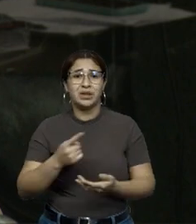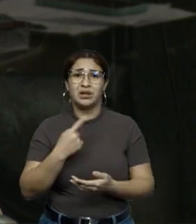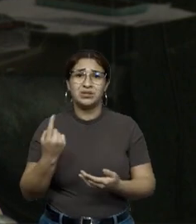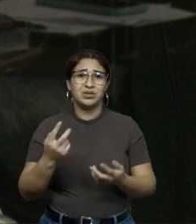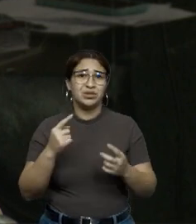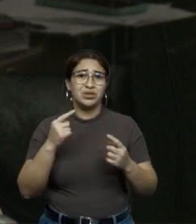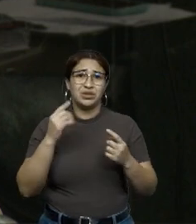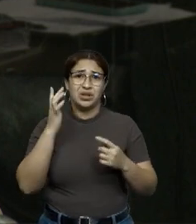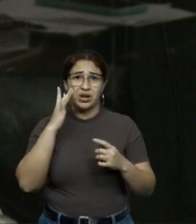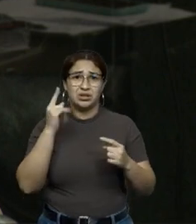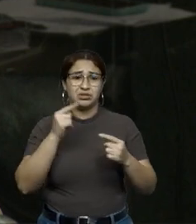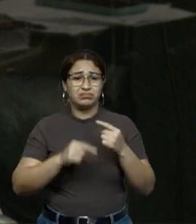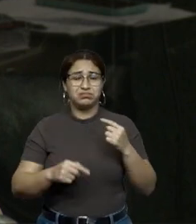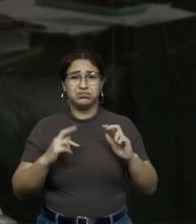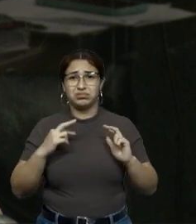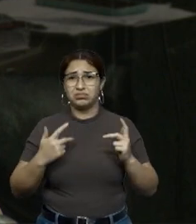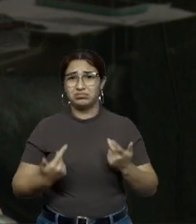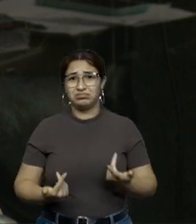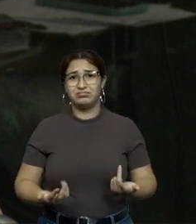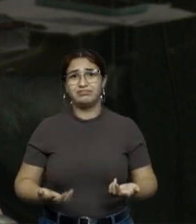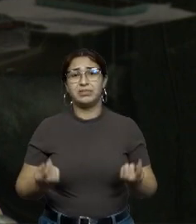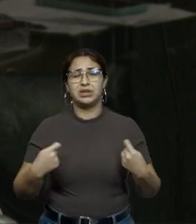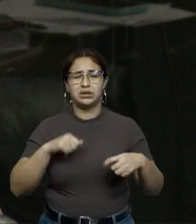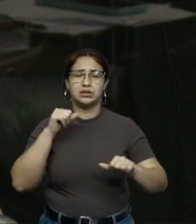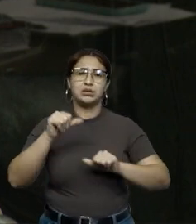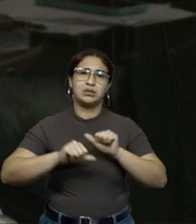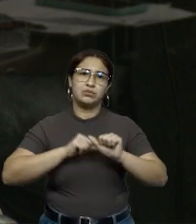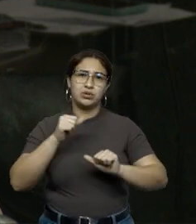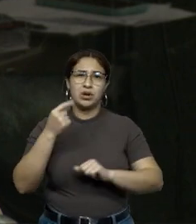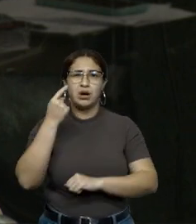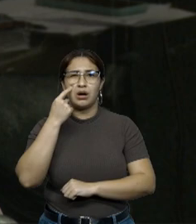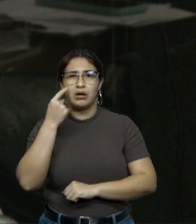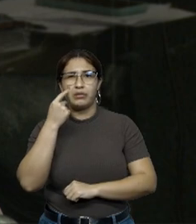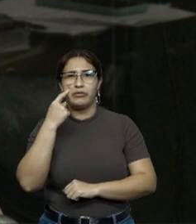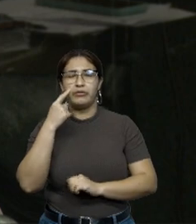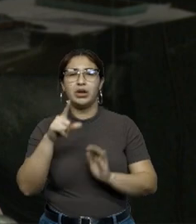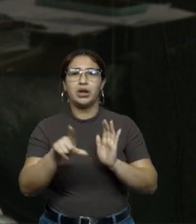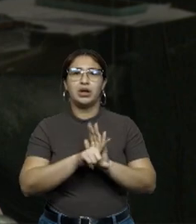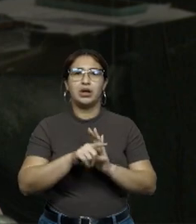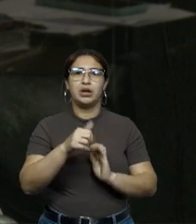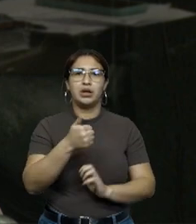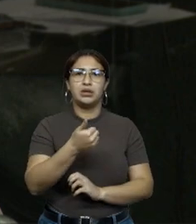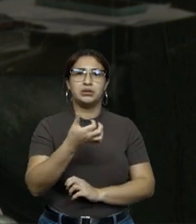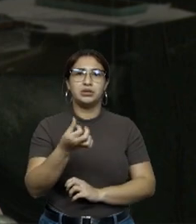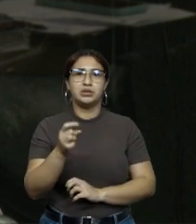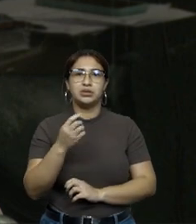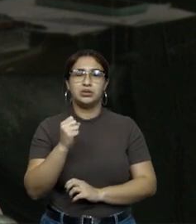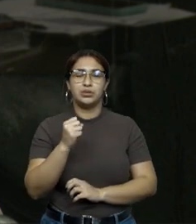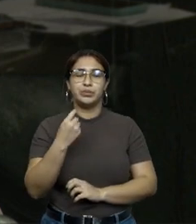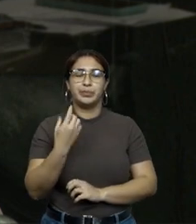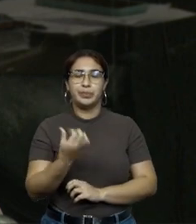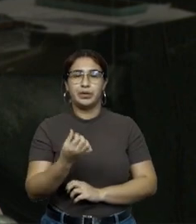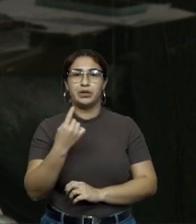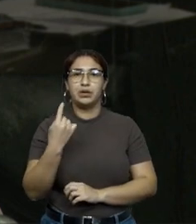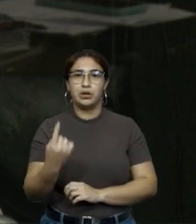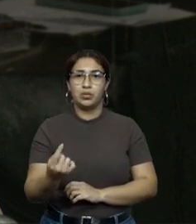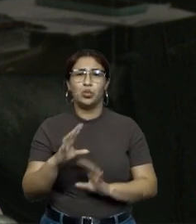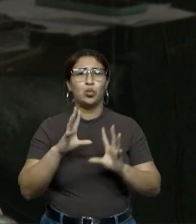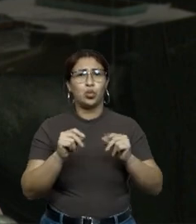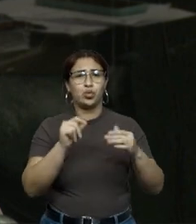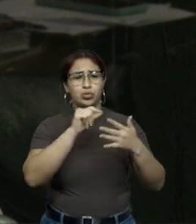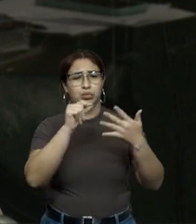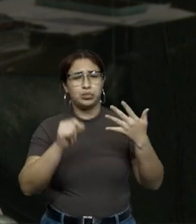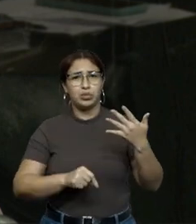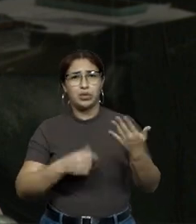desumano e isso precisa ser mudado a gente precisa rever a 16861 e todas as outras questões demissão sem aviso